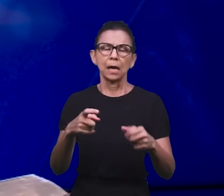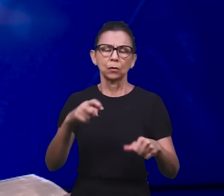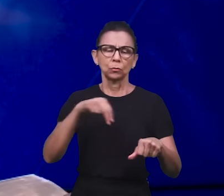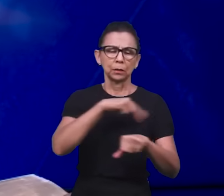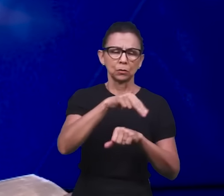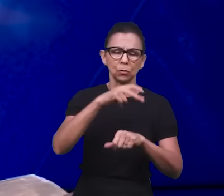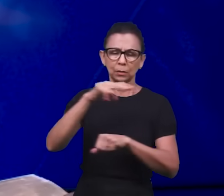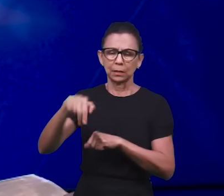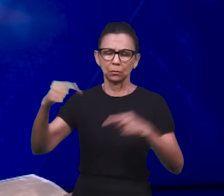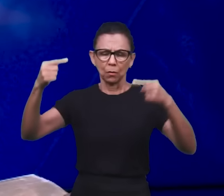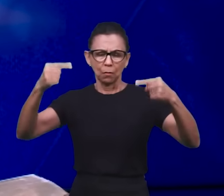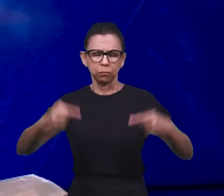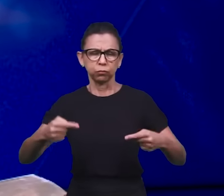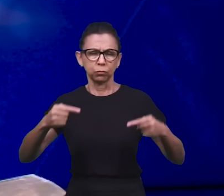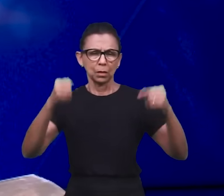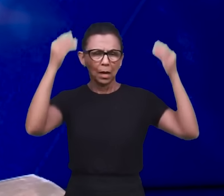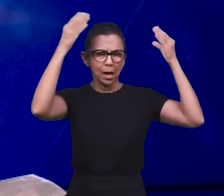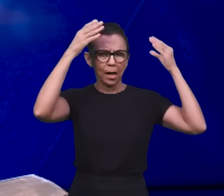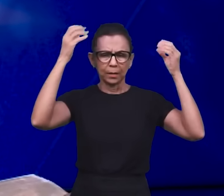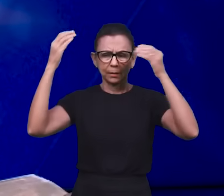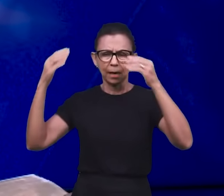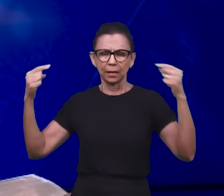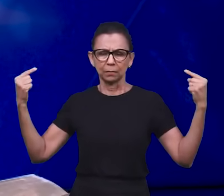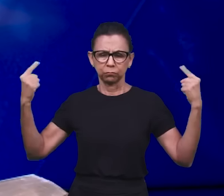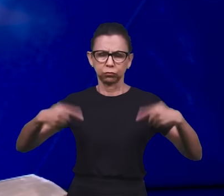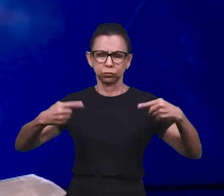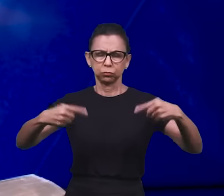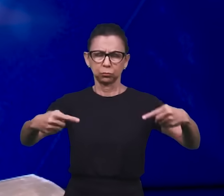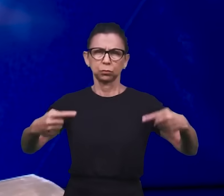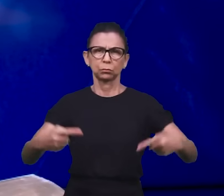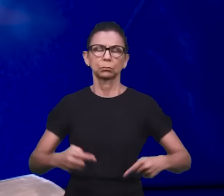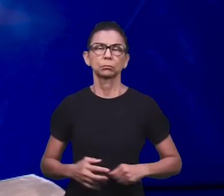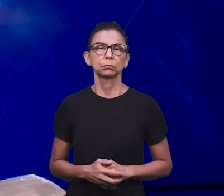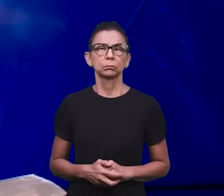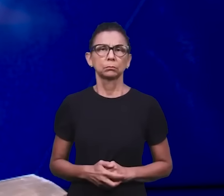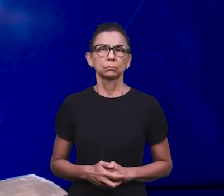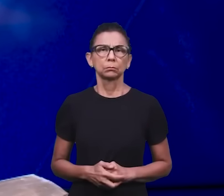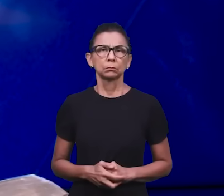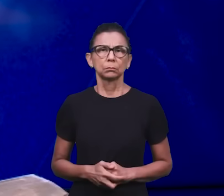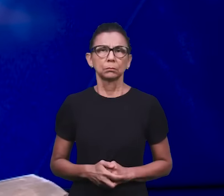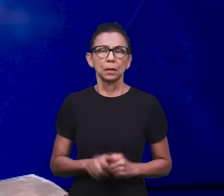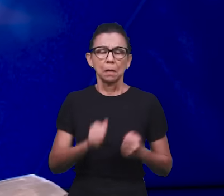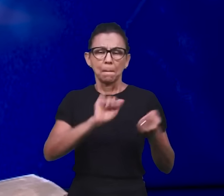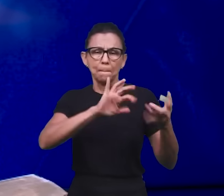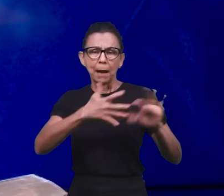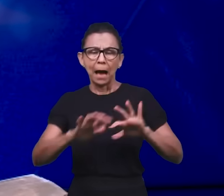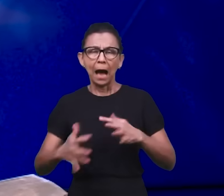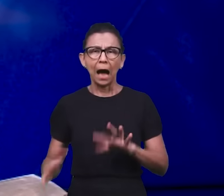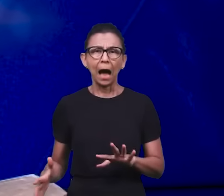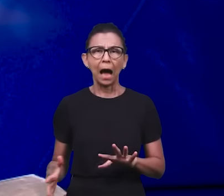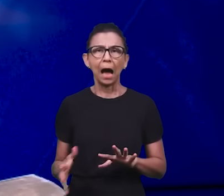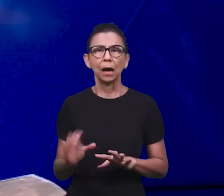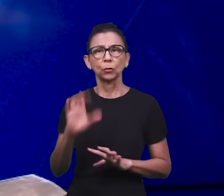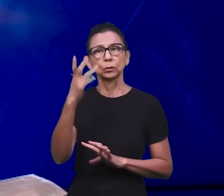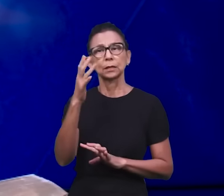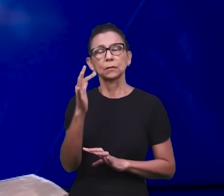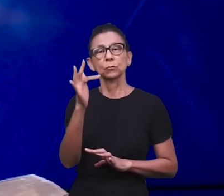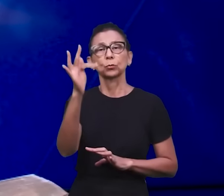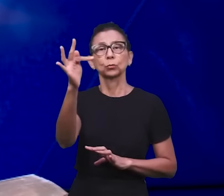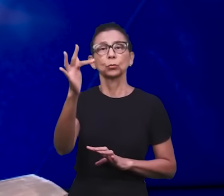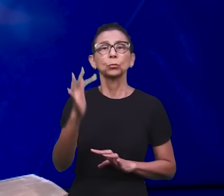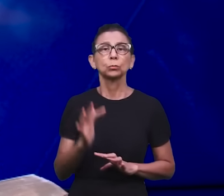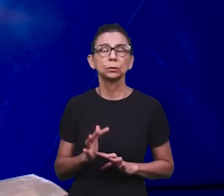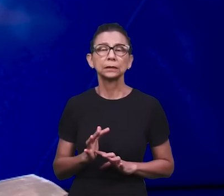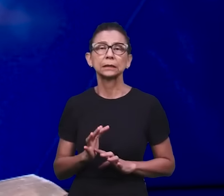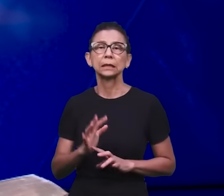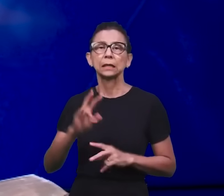nação, reino contra reino, pestes e fomes, terremotos em vários lugares, além de fenômenos geofísicos como